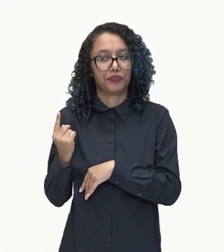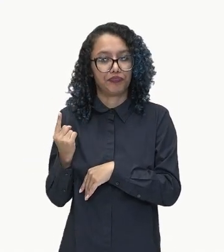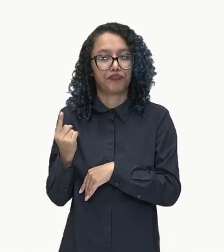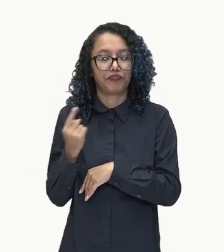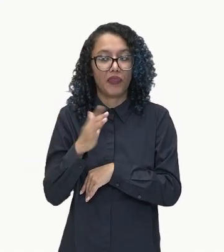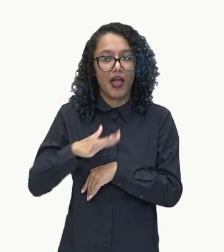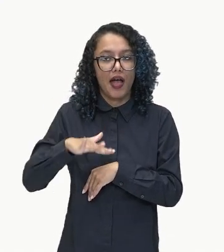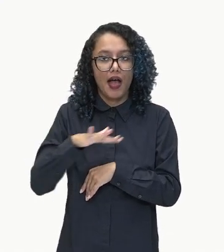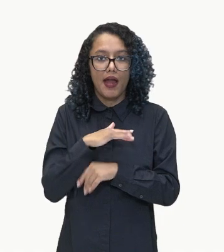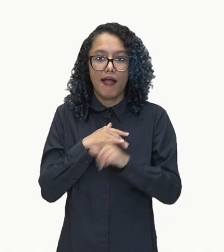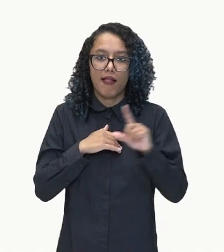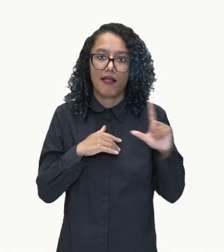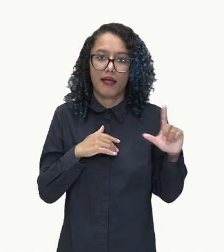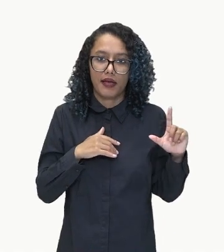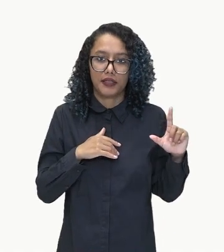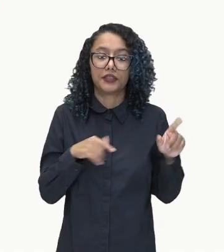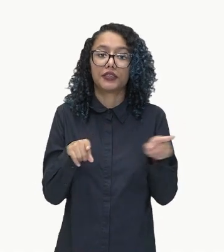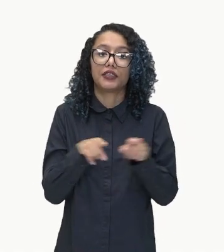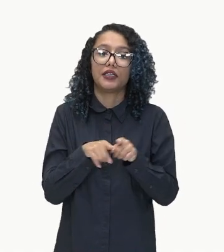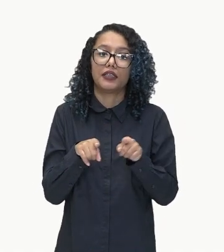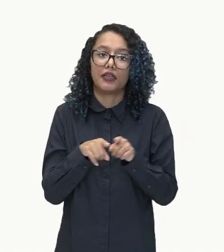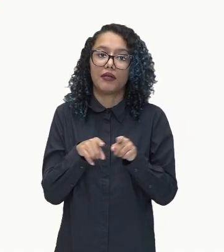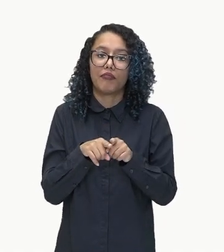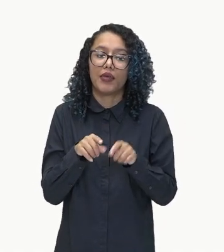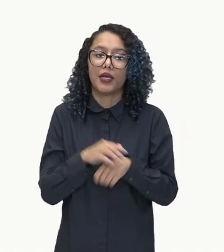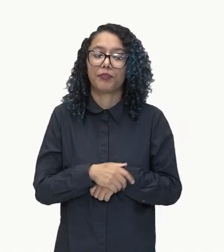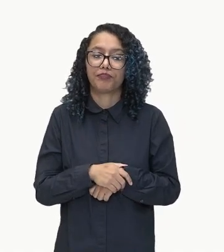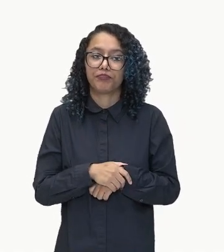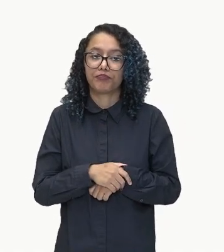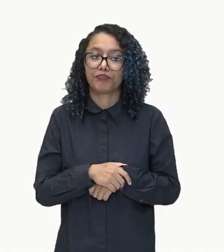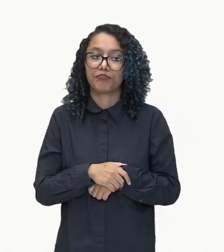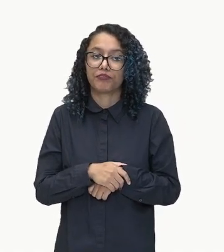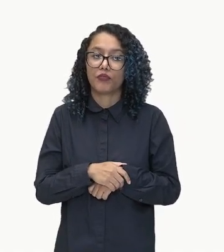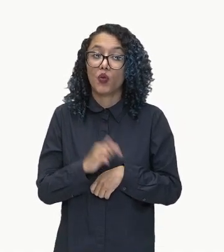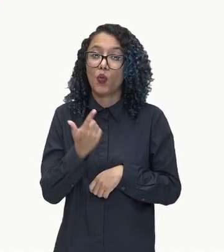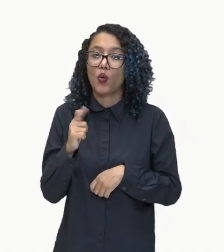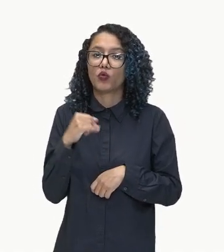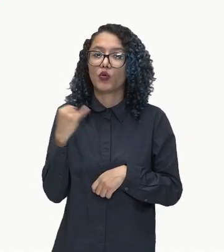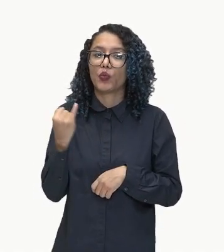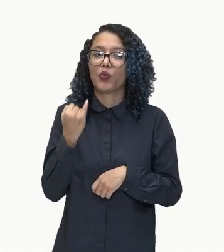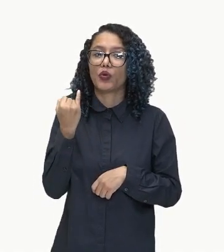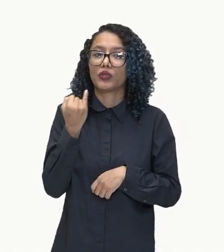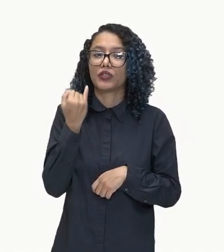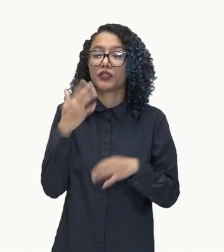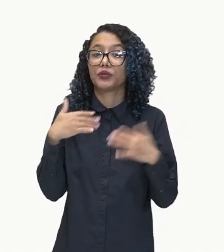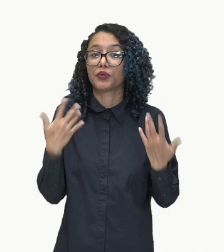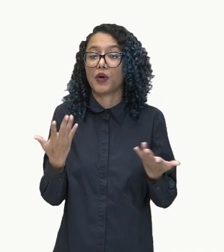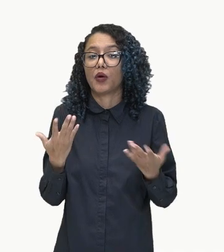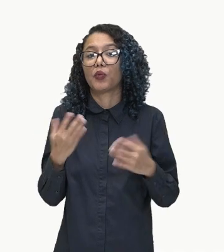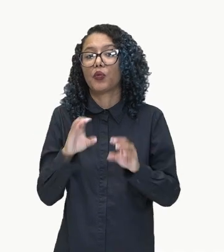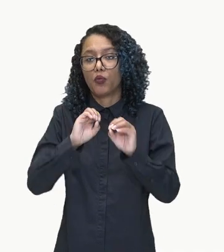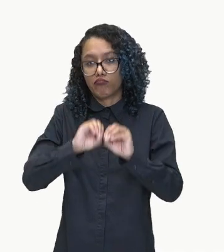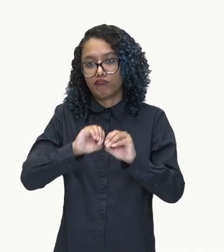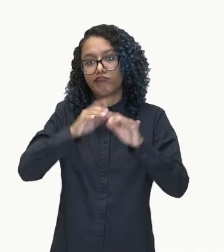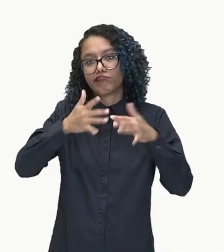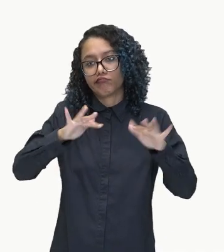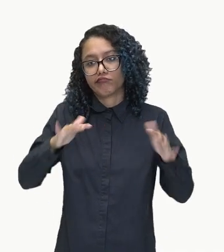parte leste, e também vamos ter a importância aqui, gente, né, do Oceano